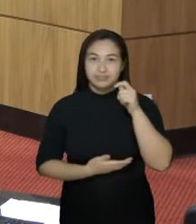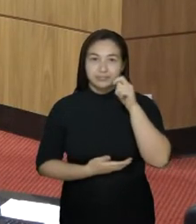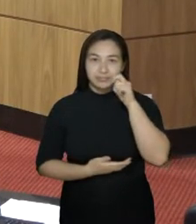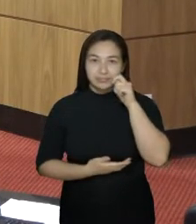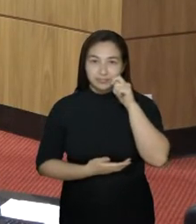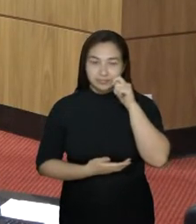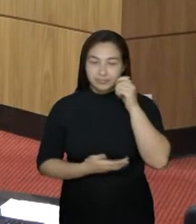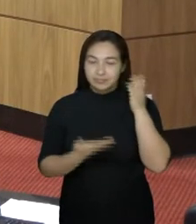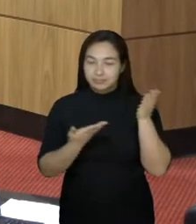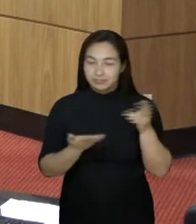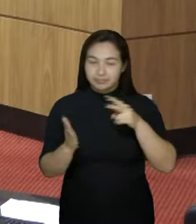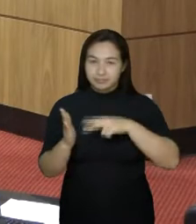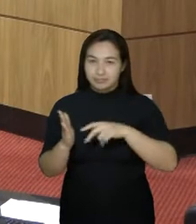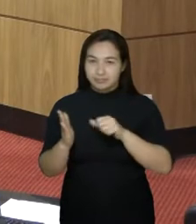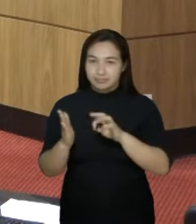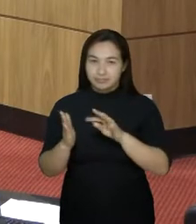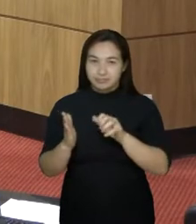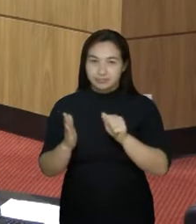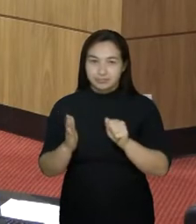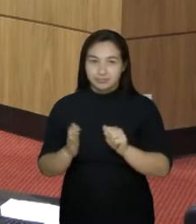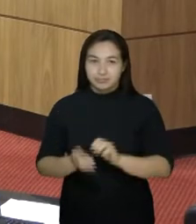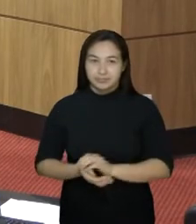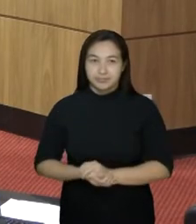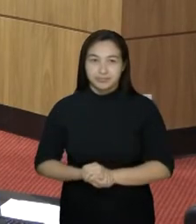que proceda à leitura da ata.